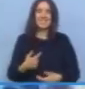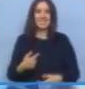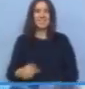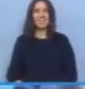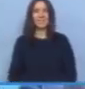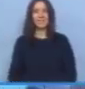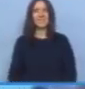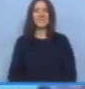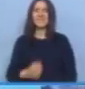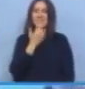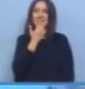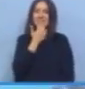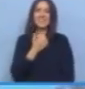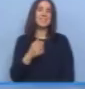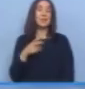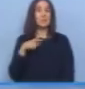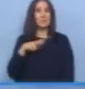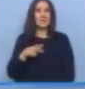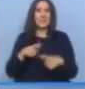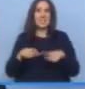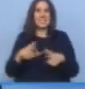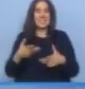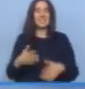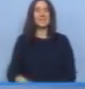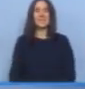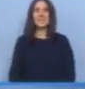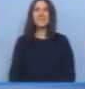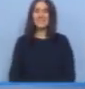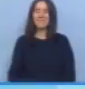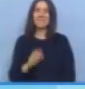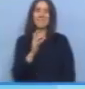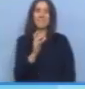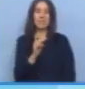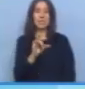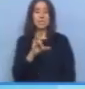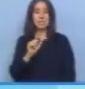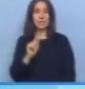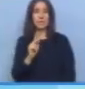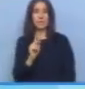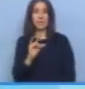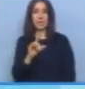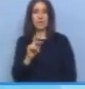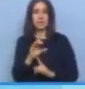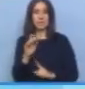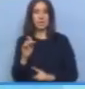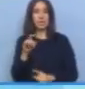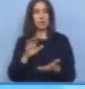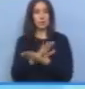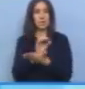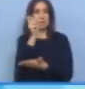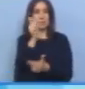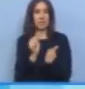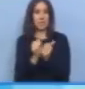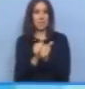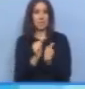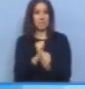bem. Está a ver o português? Alice Vilaça, hoje, e um jornalista acompanha isto